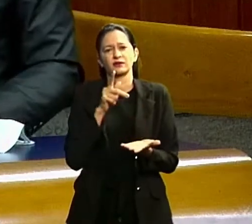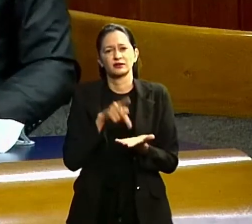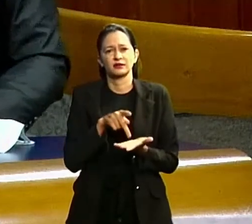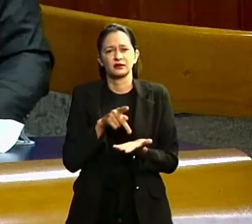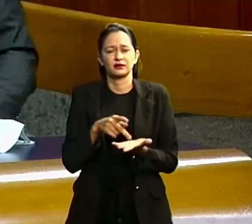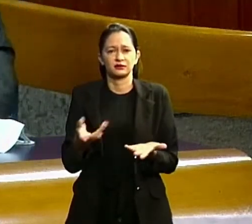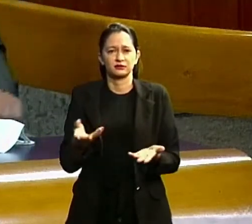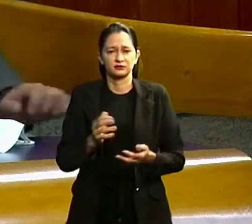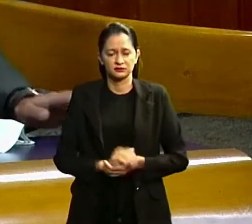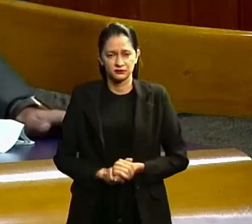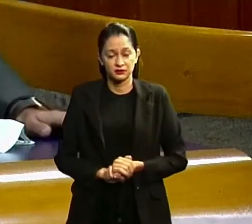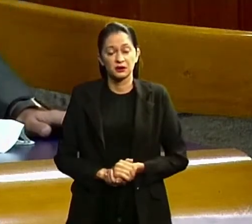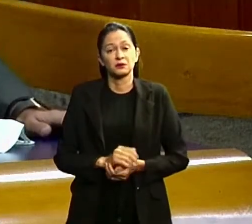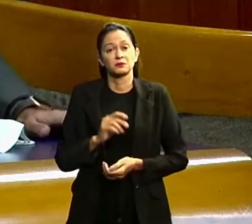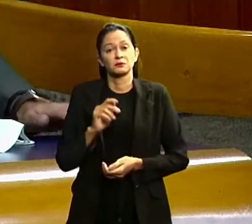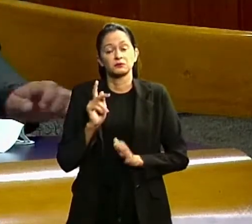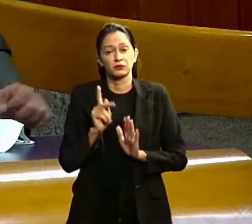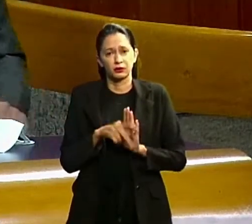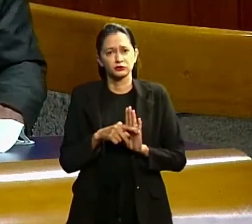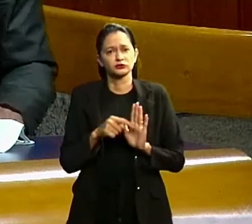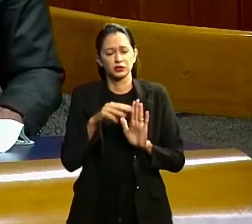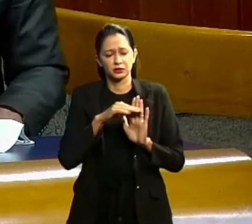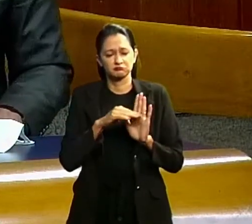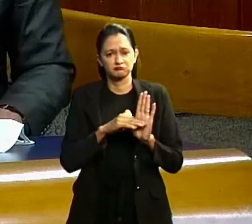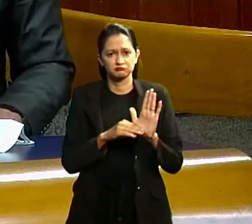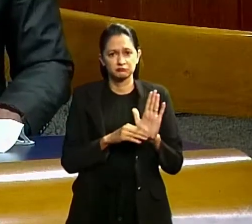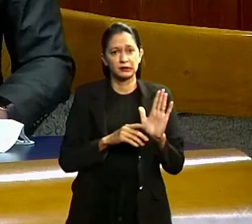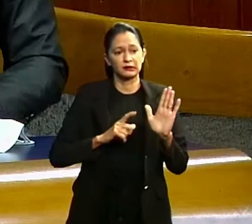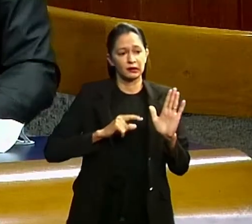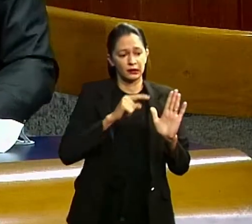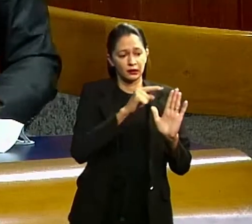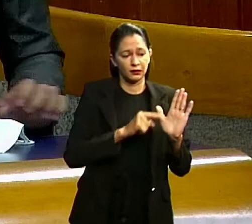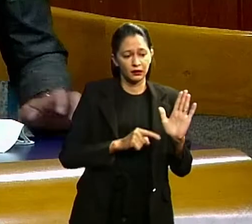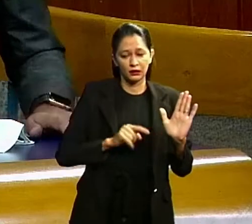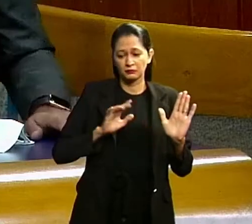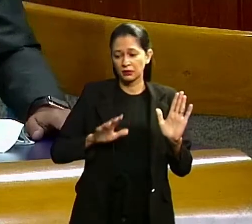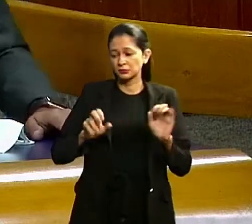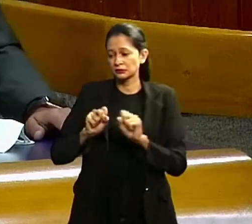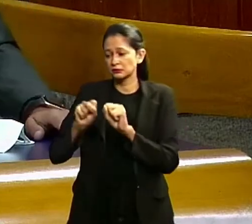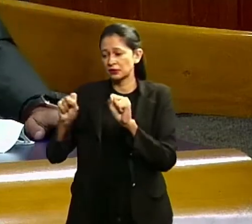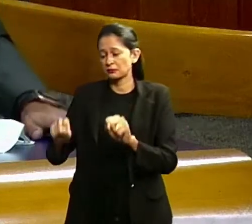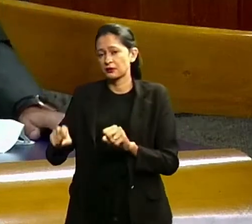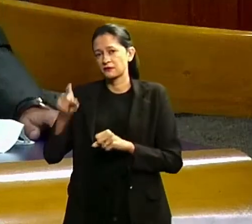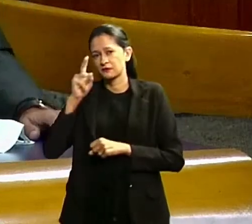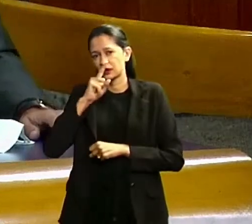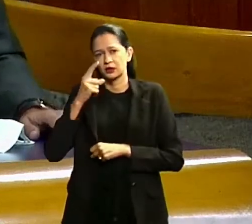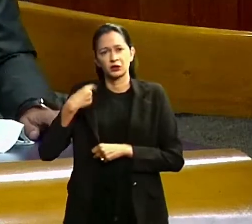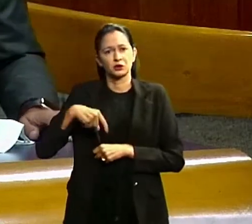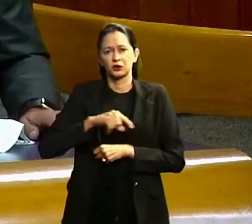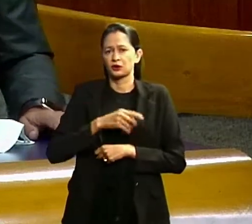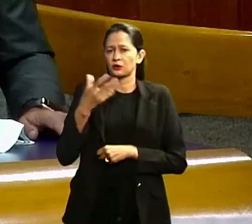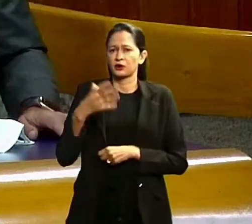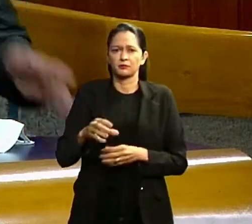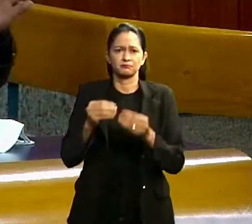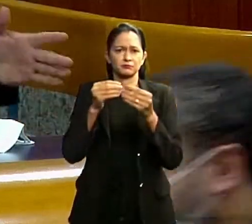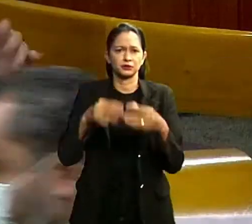aconteceu. O projeto está sendo aplicado de maneira equivocada. Ninguém votou em projeto de lei aqui para prejudicar a sociedade. E nós